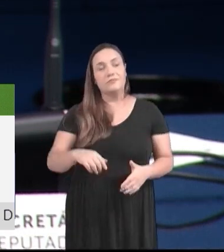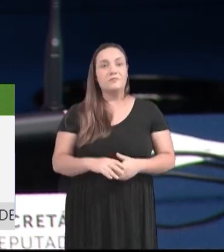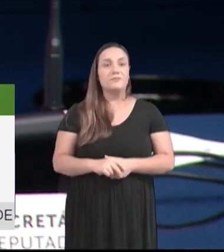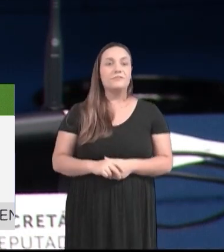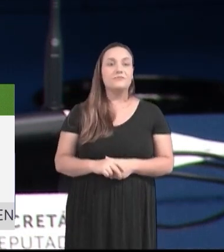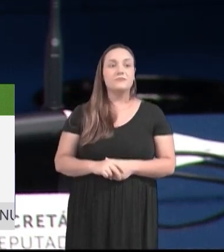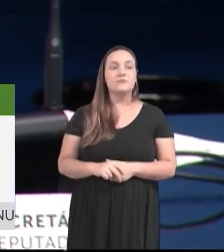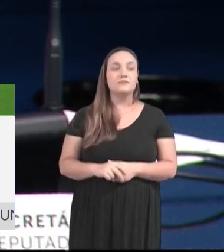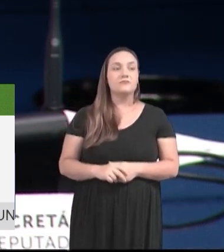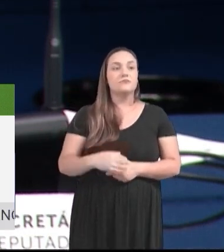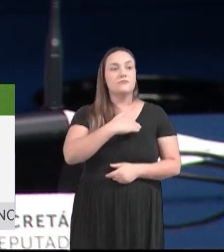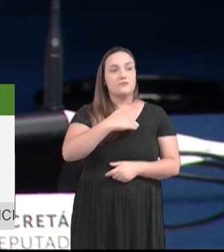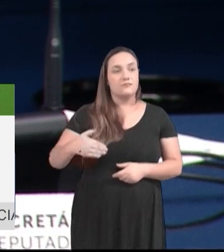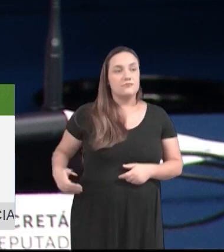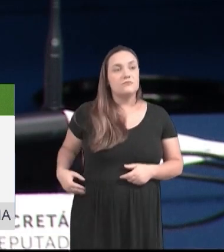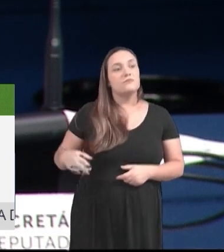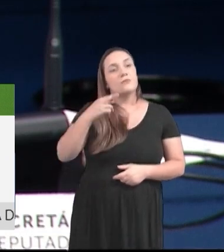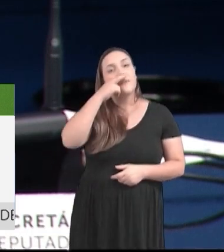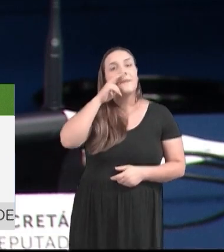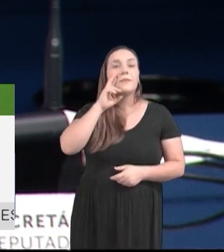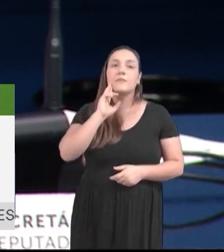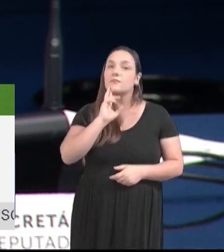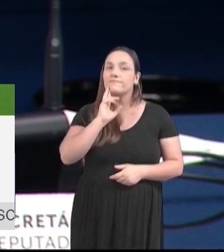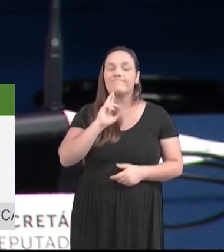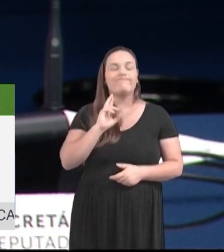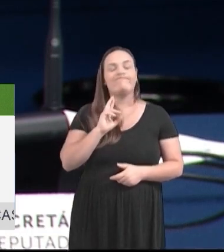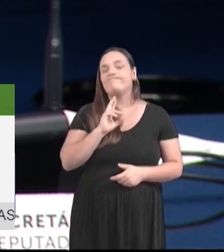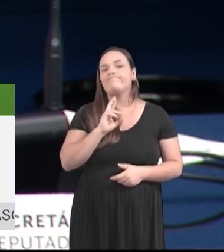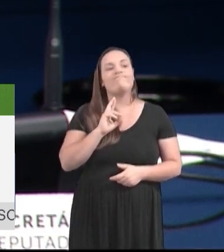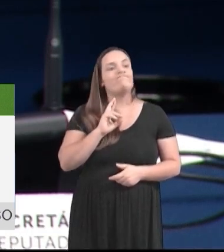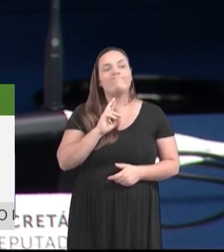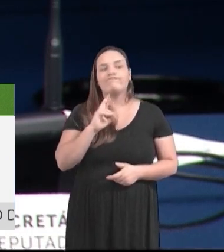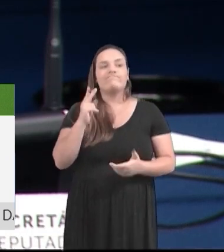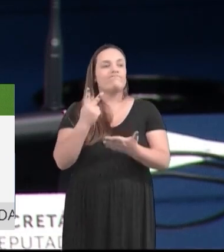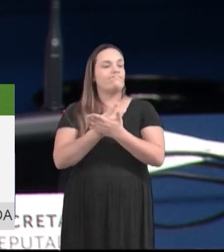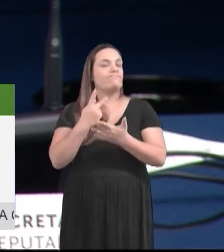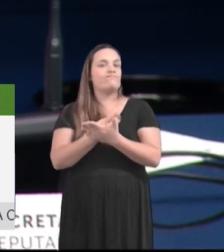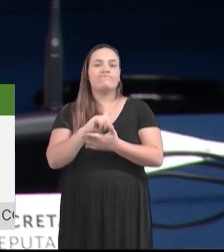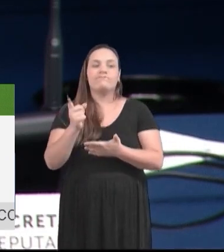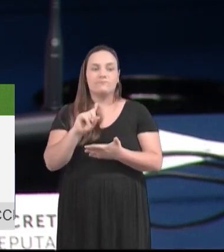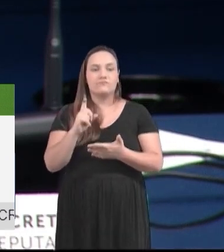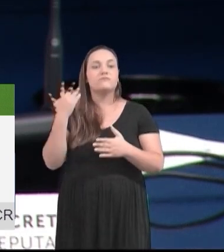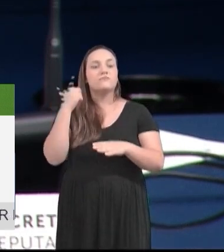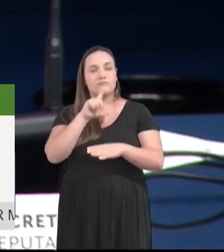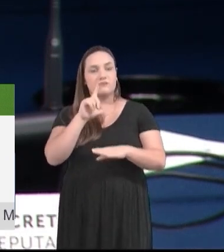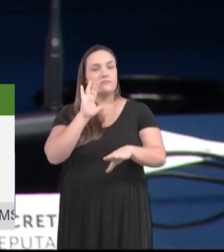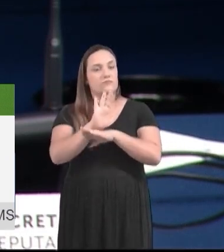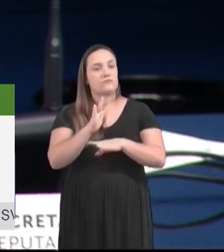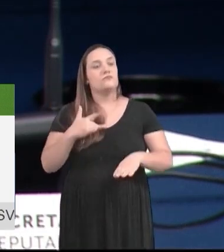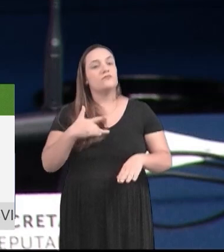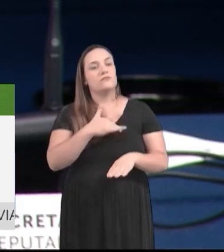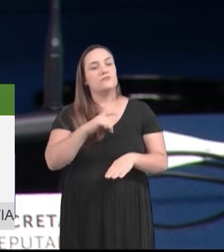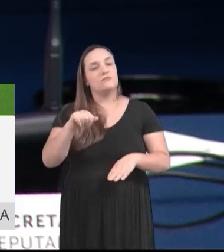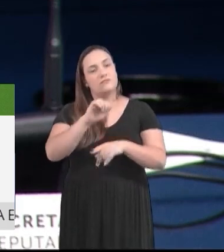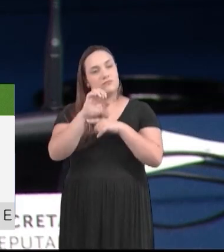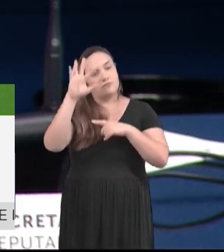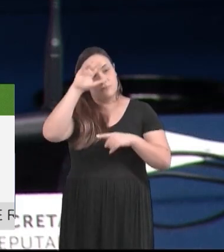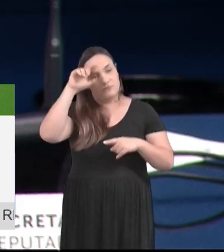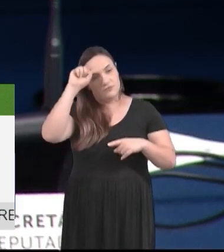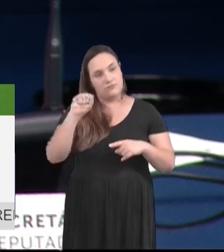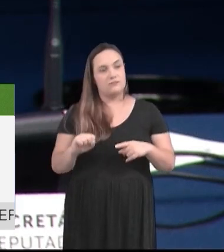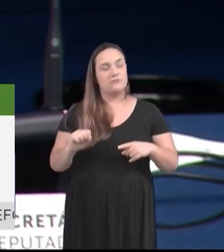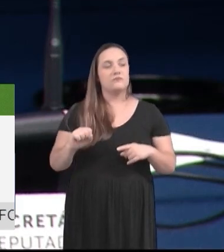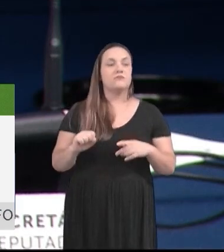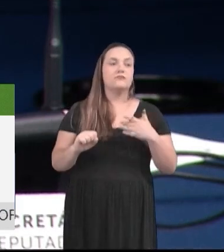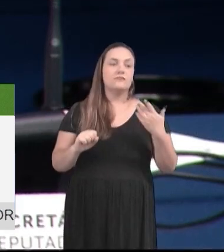e o nosso governador Eduardo Riedel, que não tem faltado à saúde do estado de Mato Grosso do Sul, tem ajudado bastante, deputado Neno Razuc,